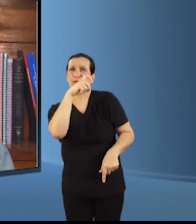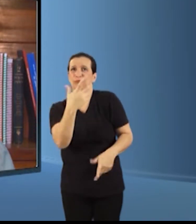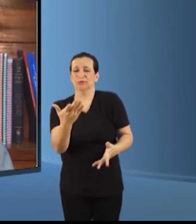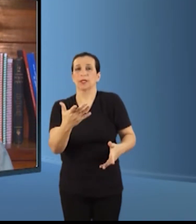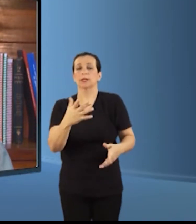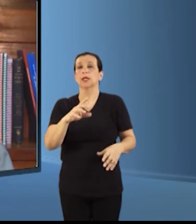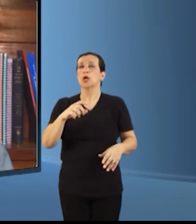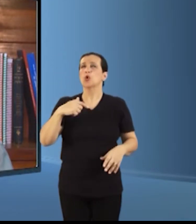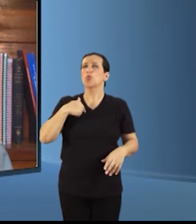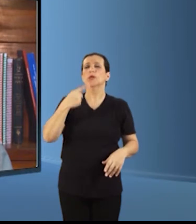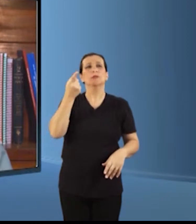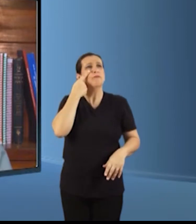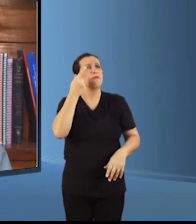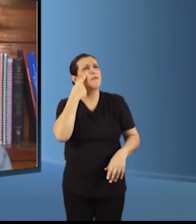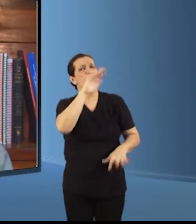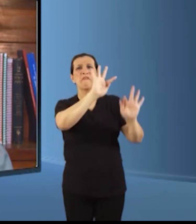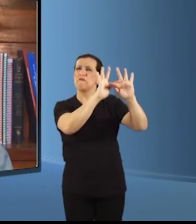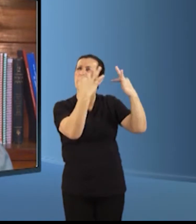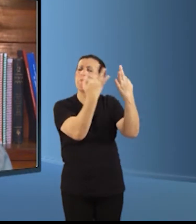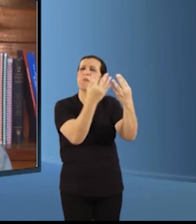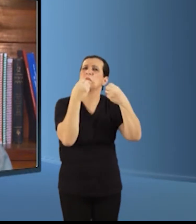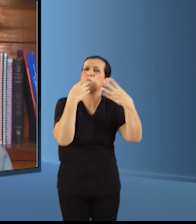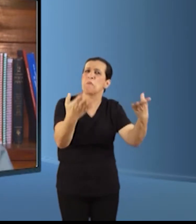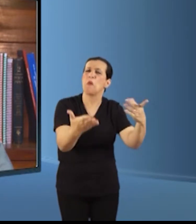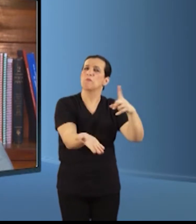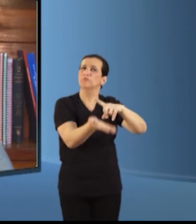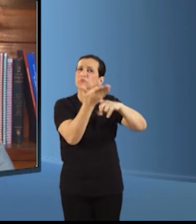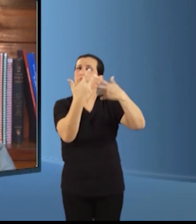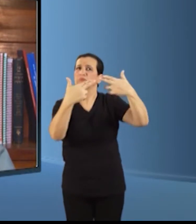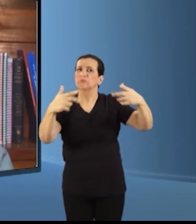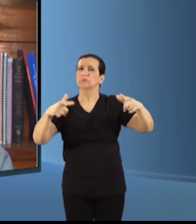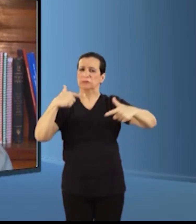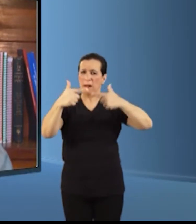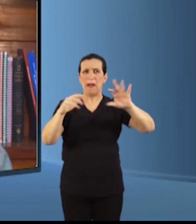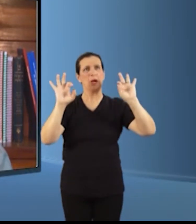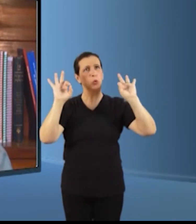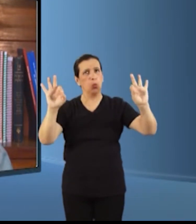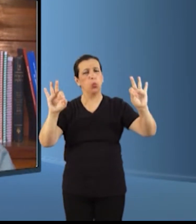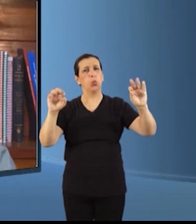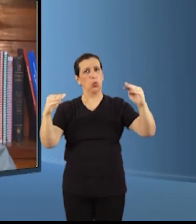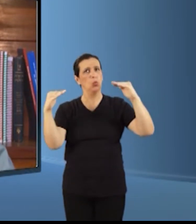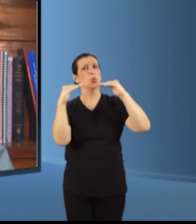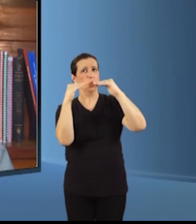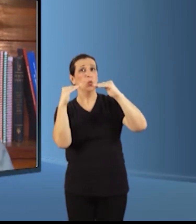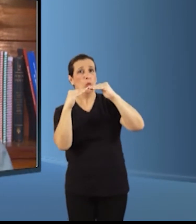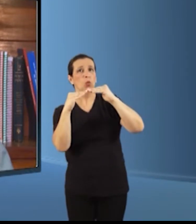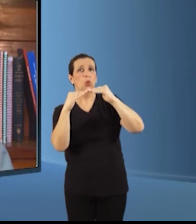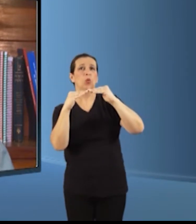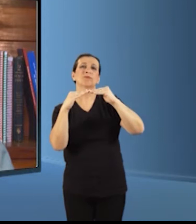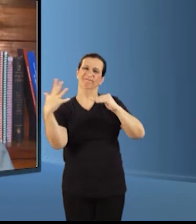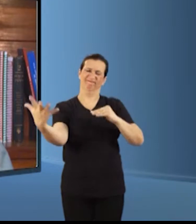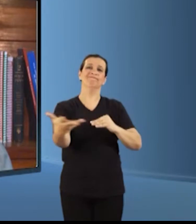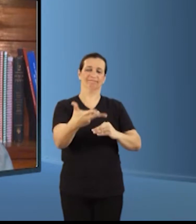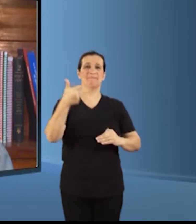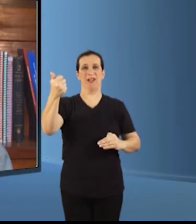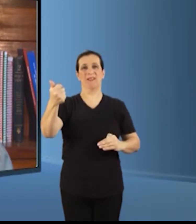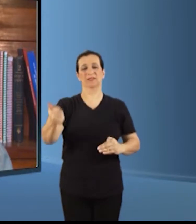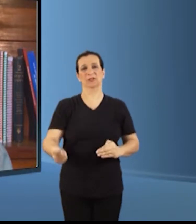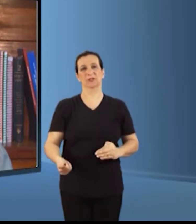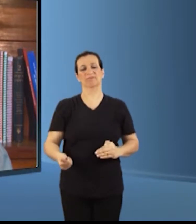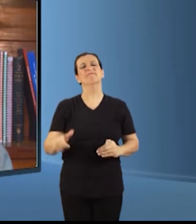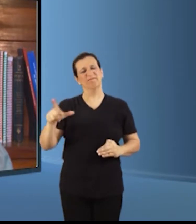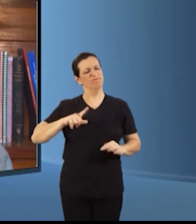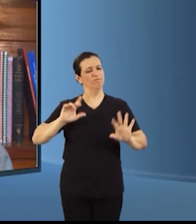aluna. Então, quando a gente tem um retorno da família também e juntamente com um trabalho especializado, o trabalho